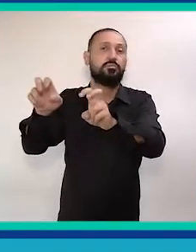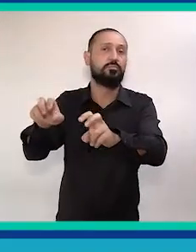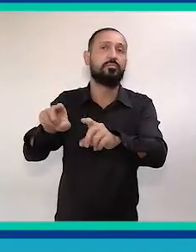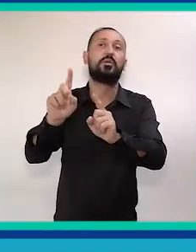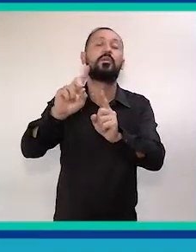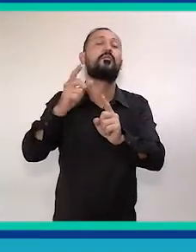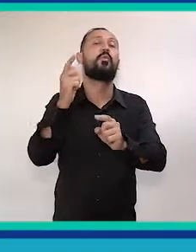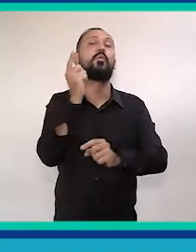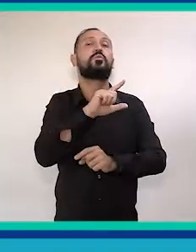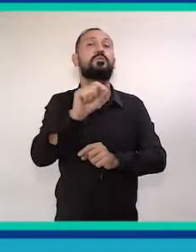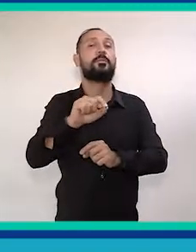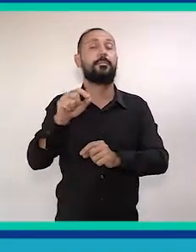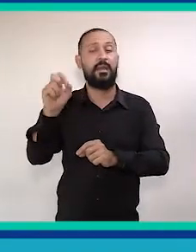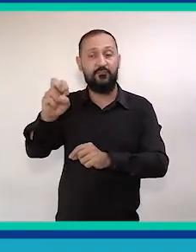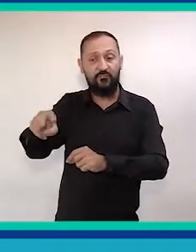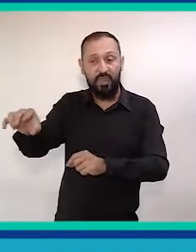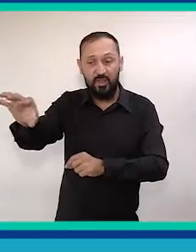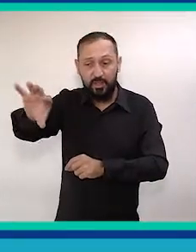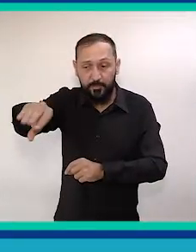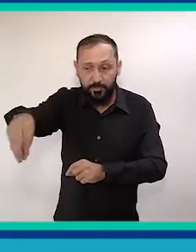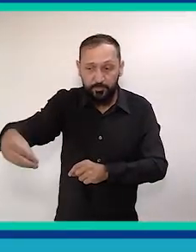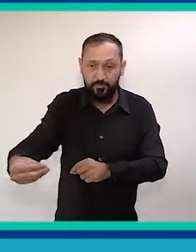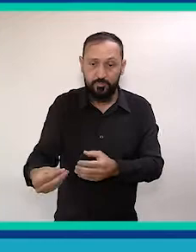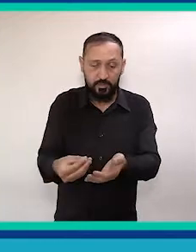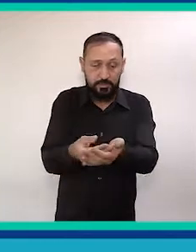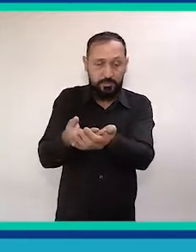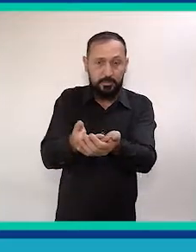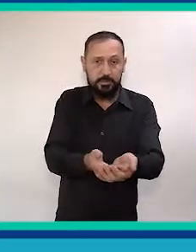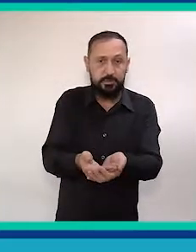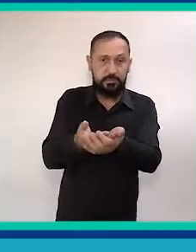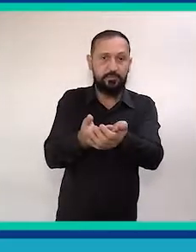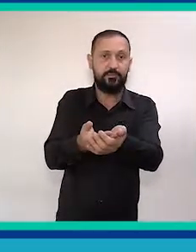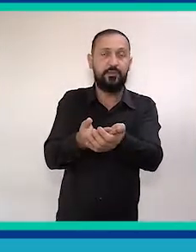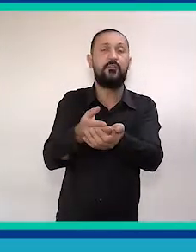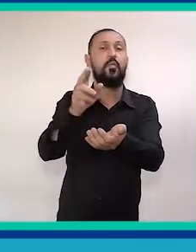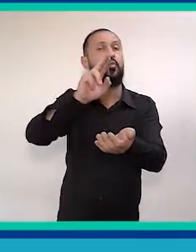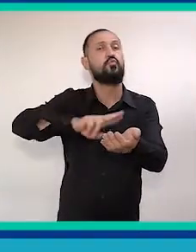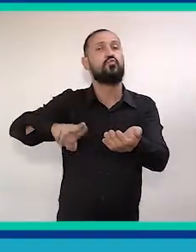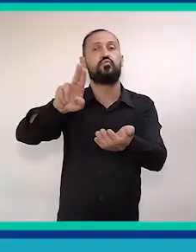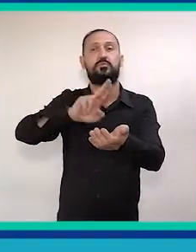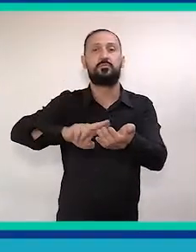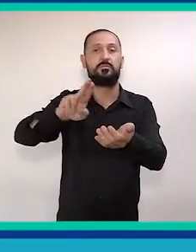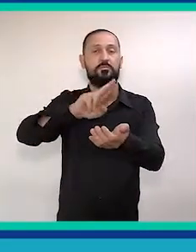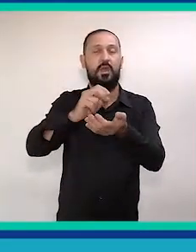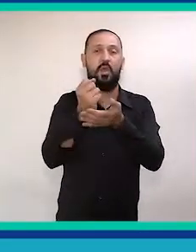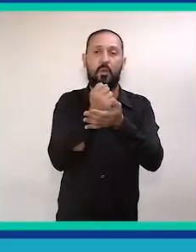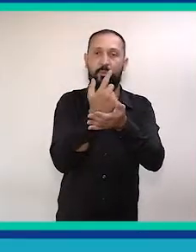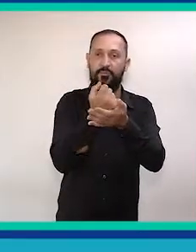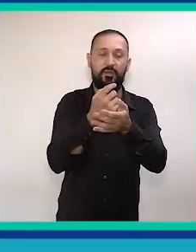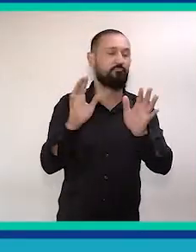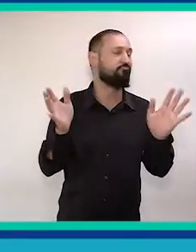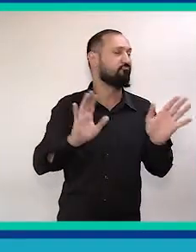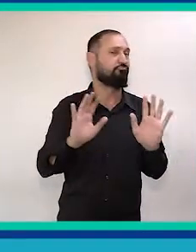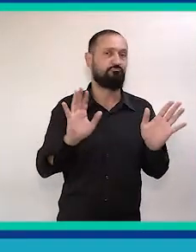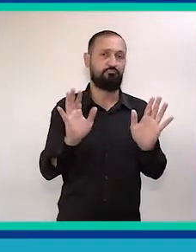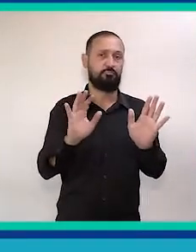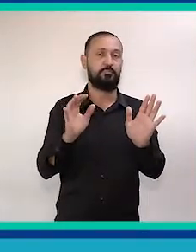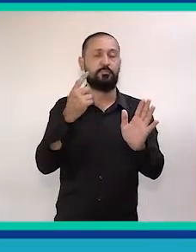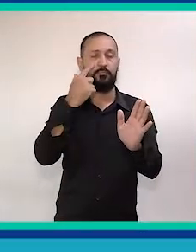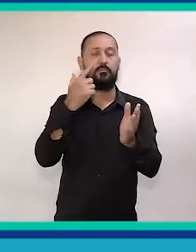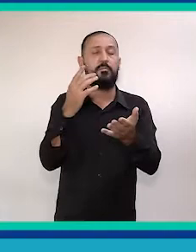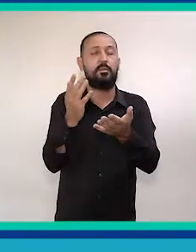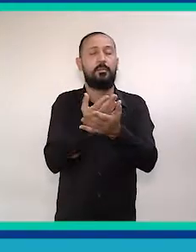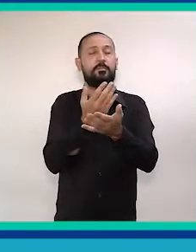mal, isso não significa que eu vou conseguir pegar o veneno bruto, recém-extraído, e utilizar ele como um